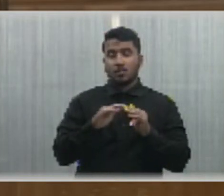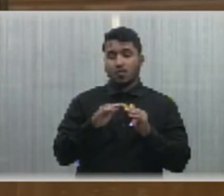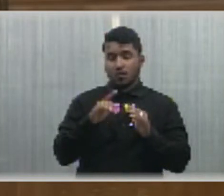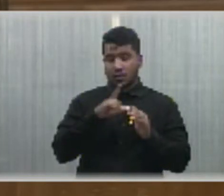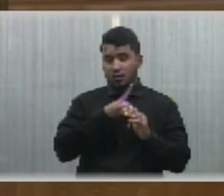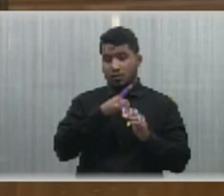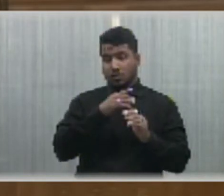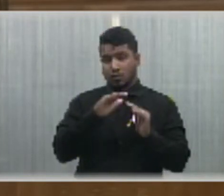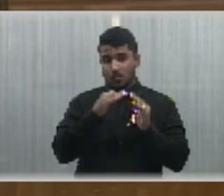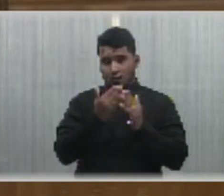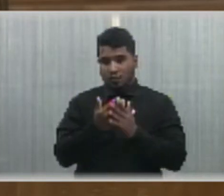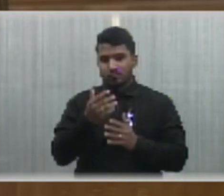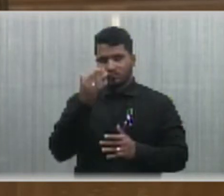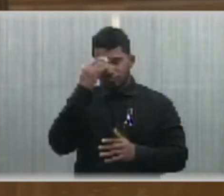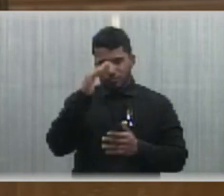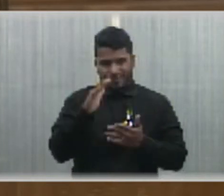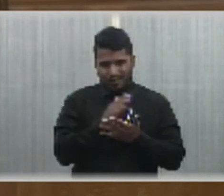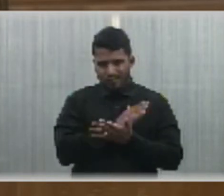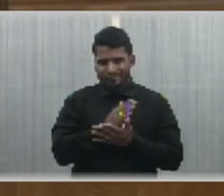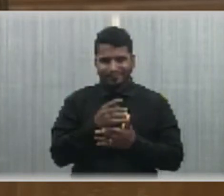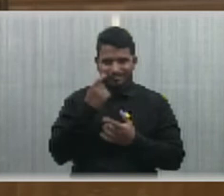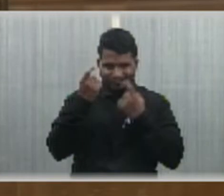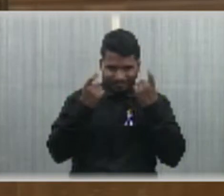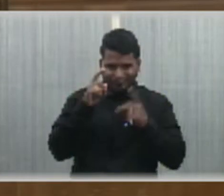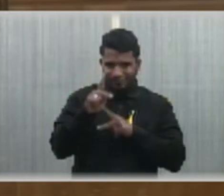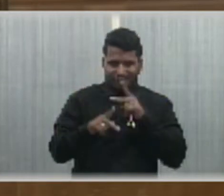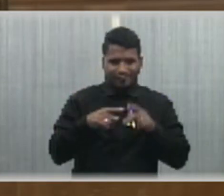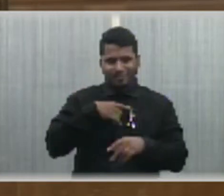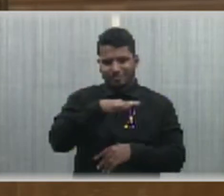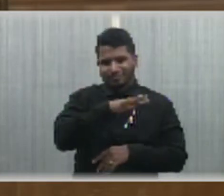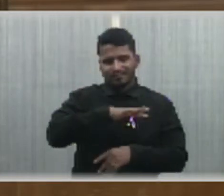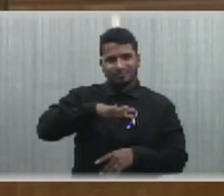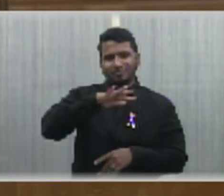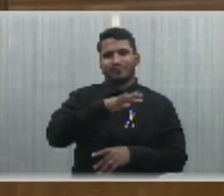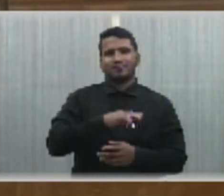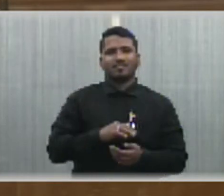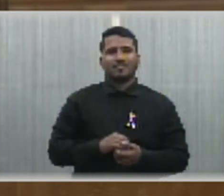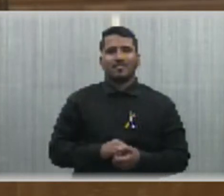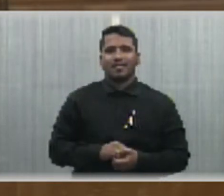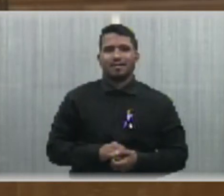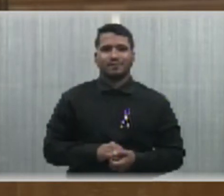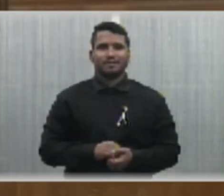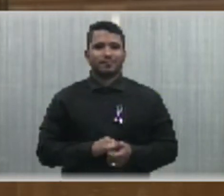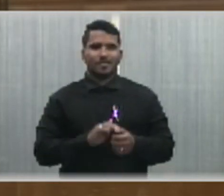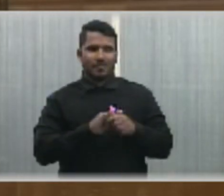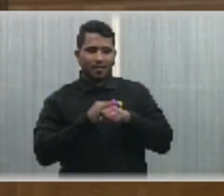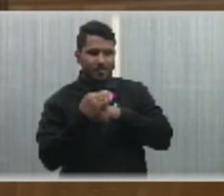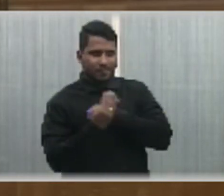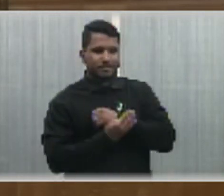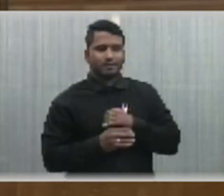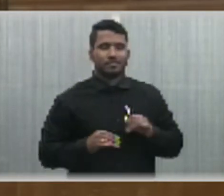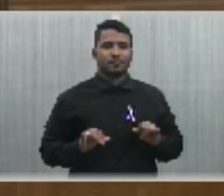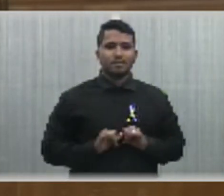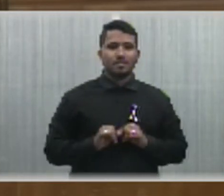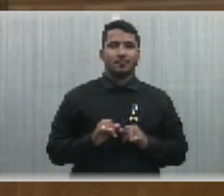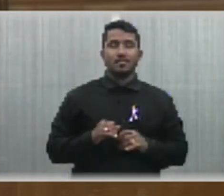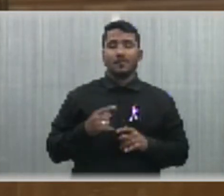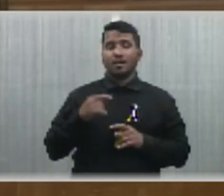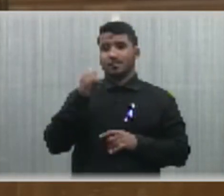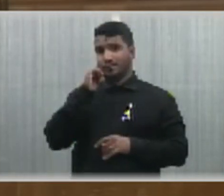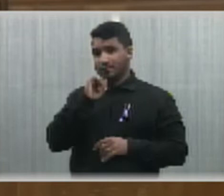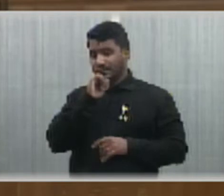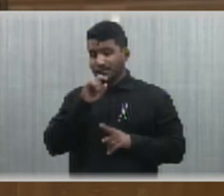trazido transtorno e preocupações para aquela comunidade, principalmente para aquelas mães.